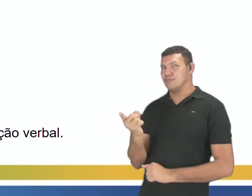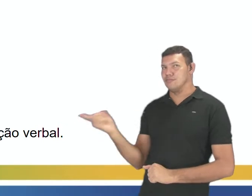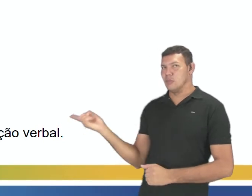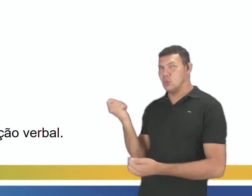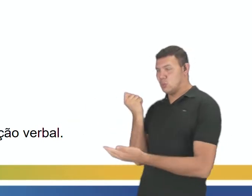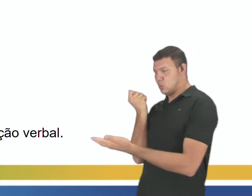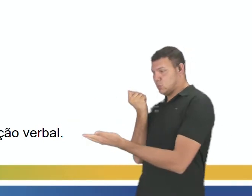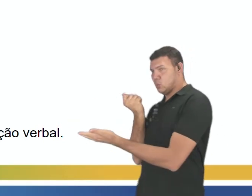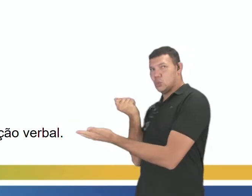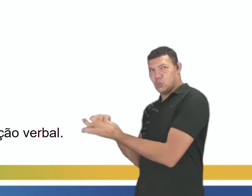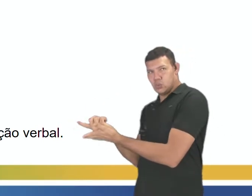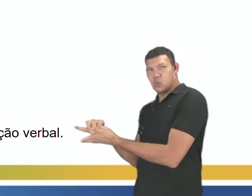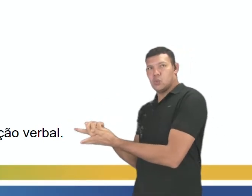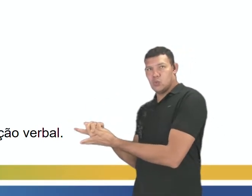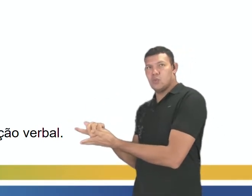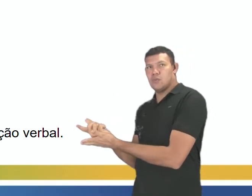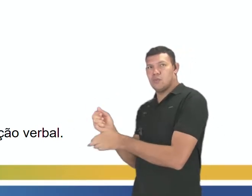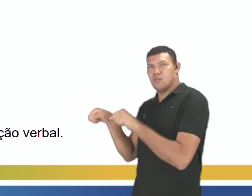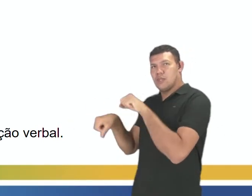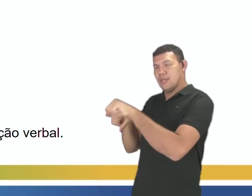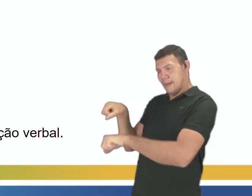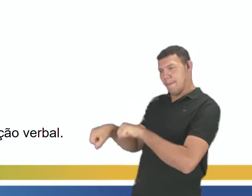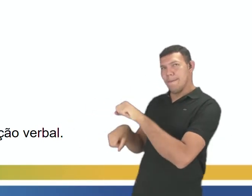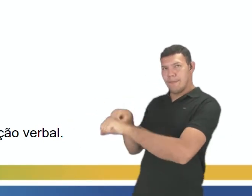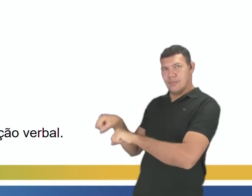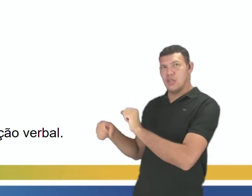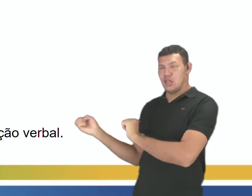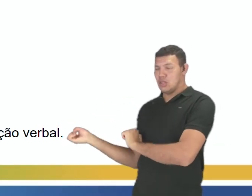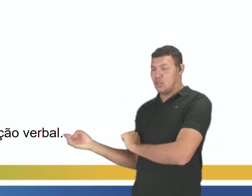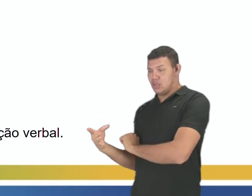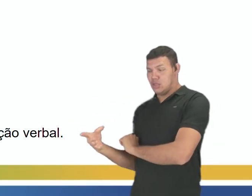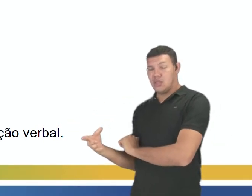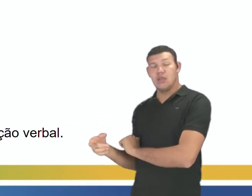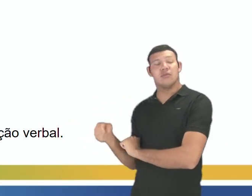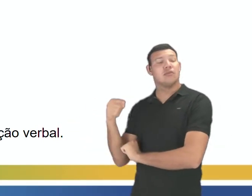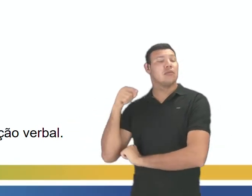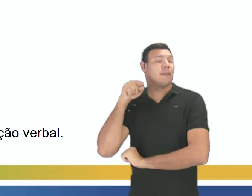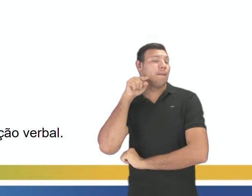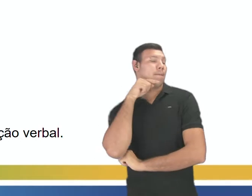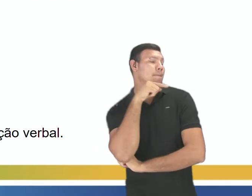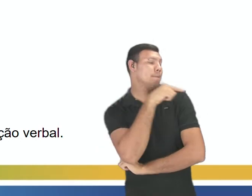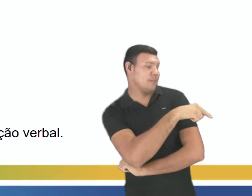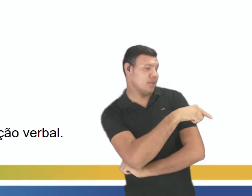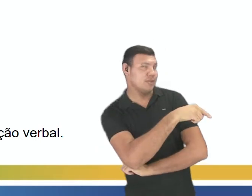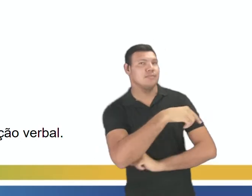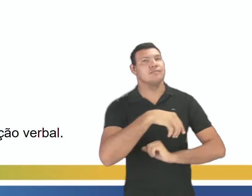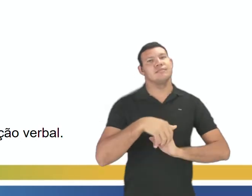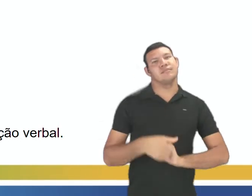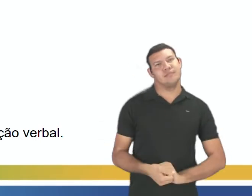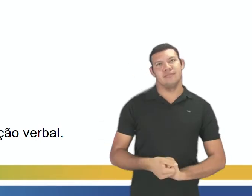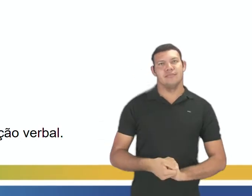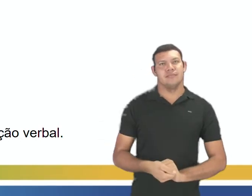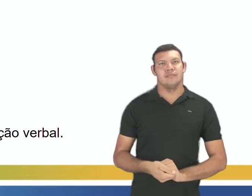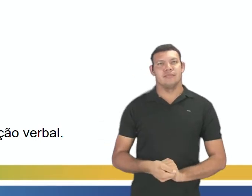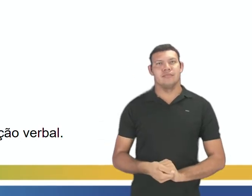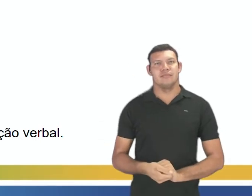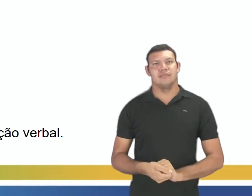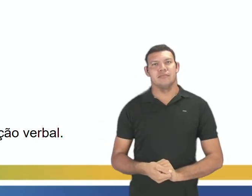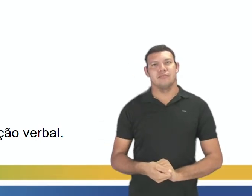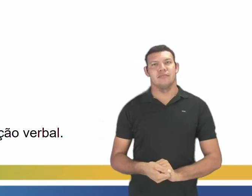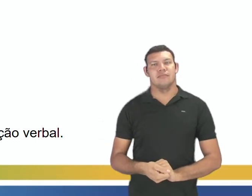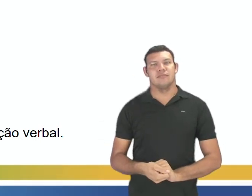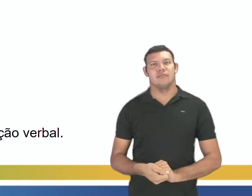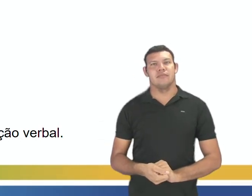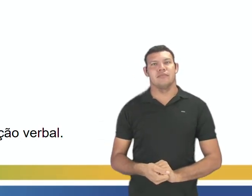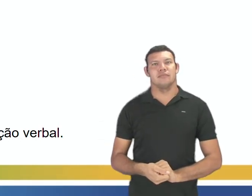eles compraram uma bicicleta nova para ela. Então, esse ela aí é o her que está recebendo a ação. Ok?